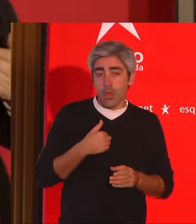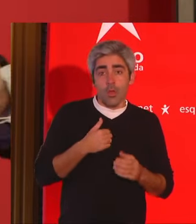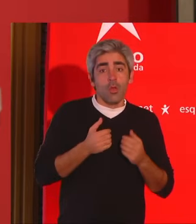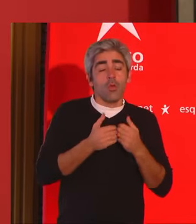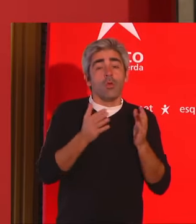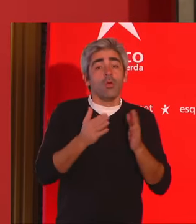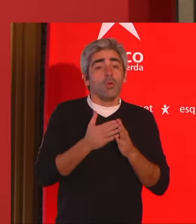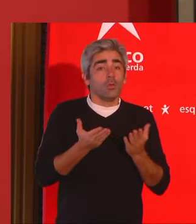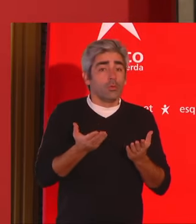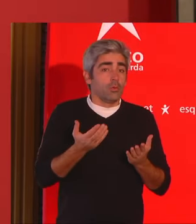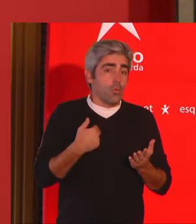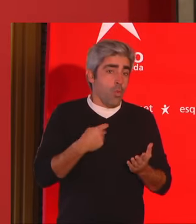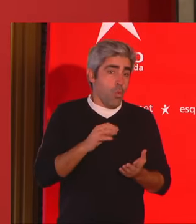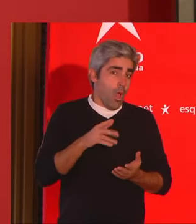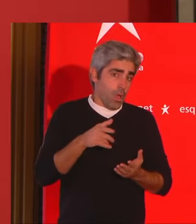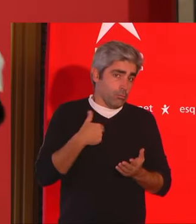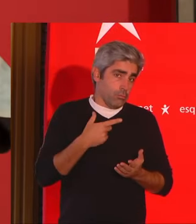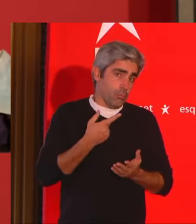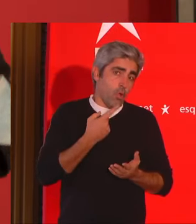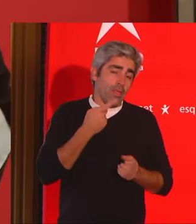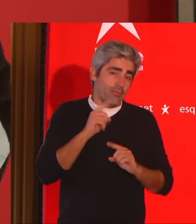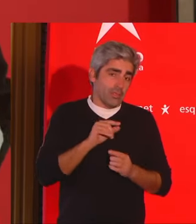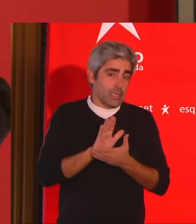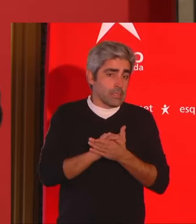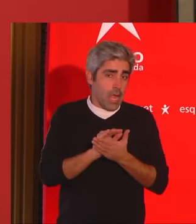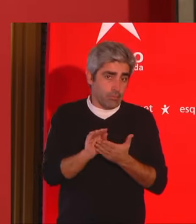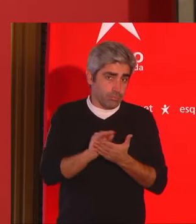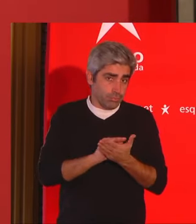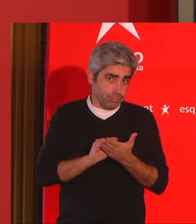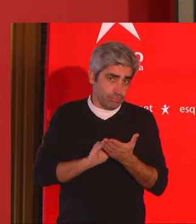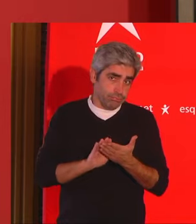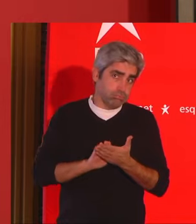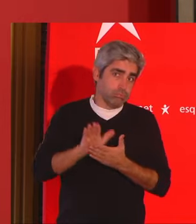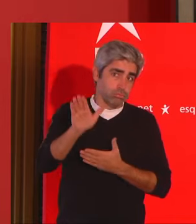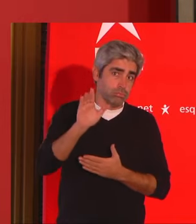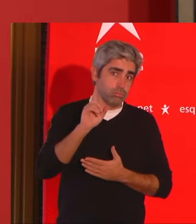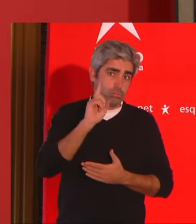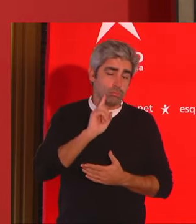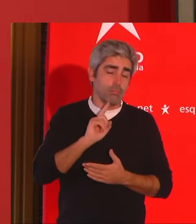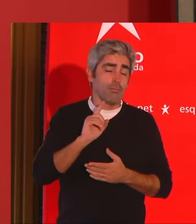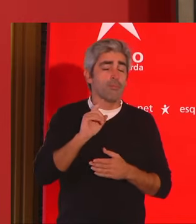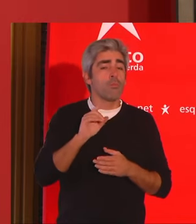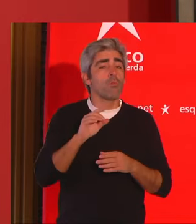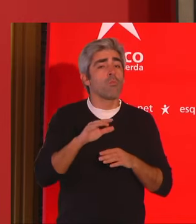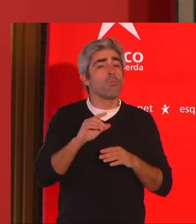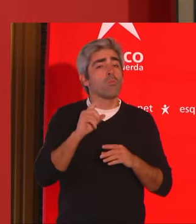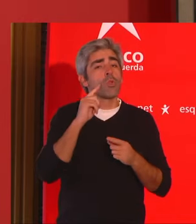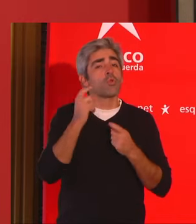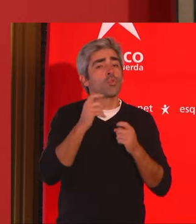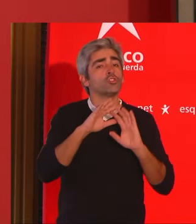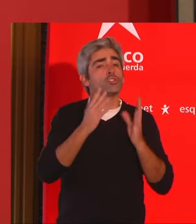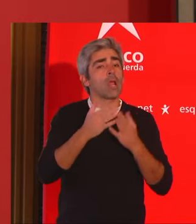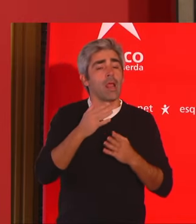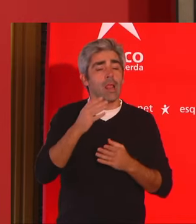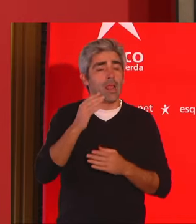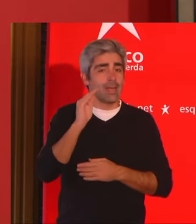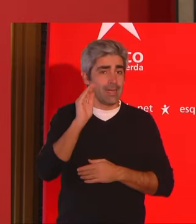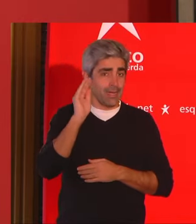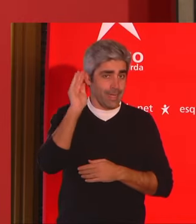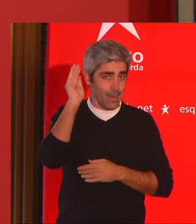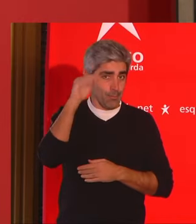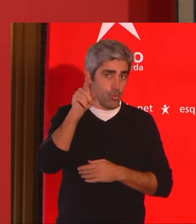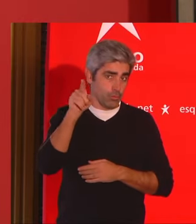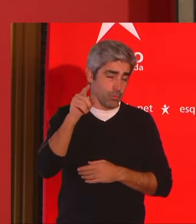eu estou em vias de escrever mais uma nova carta à senhora Procuradora-Geral da República, darei conta dela,